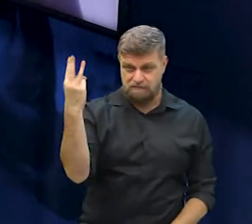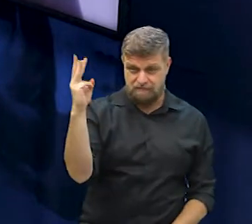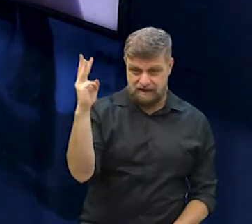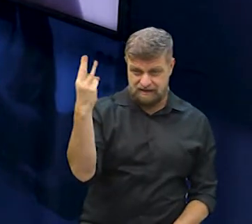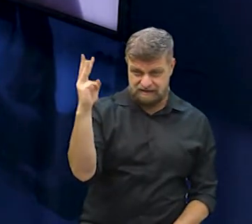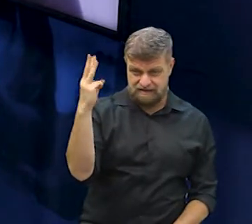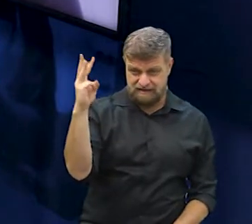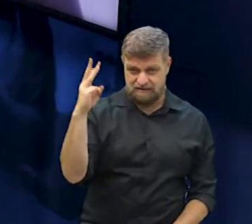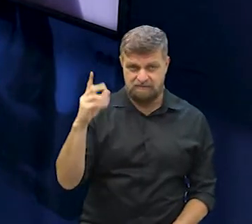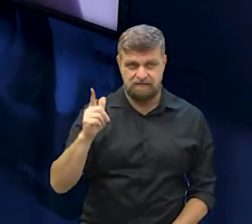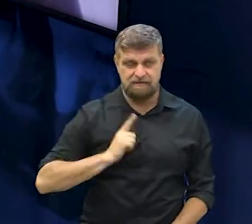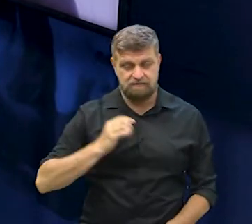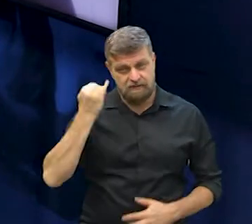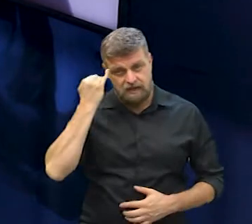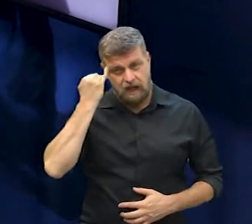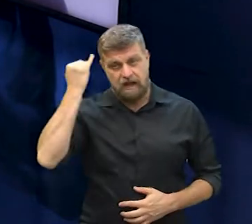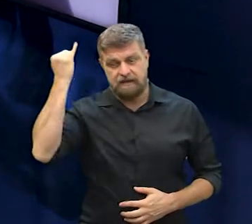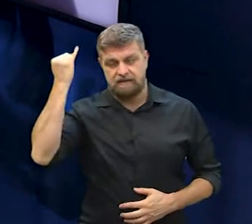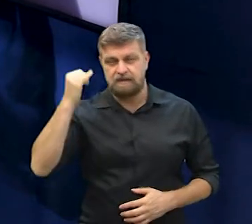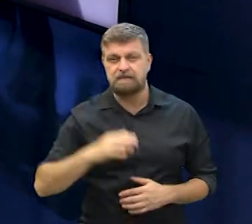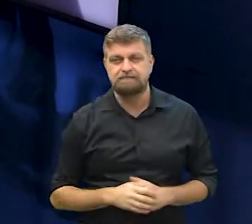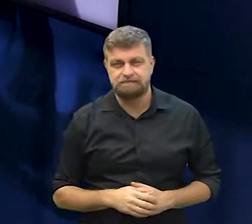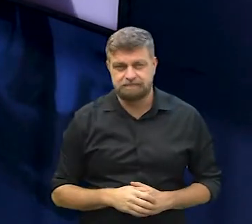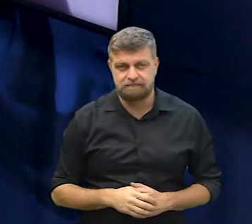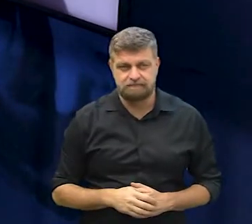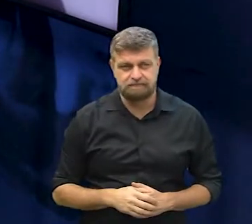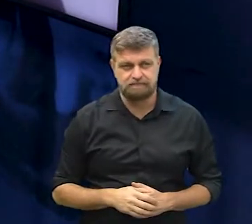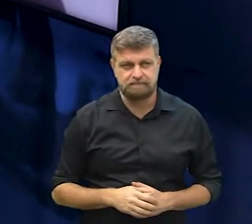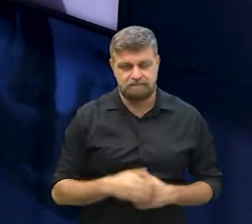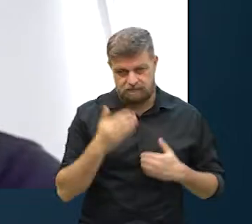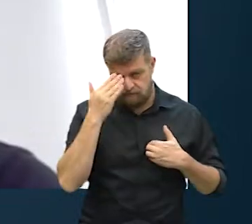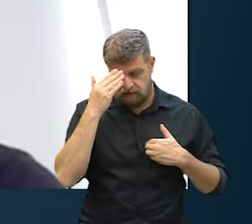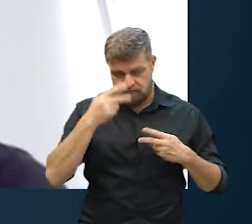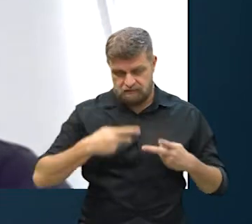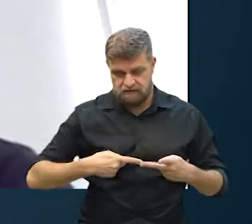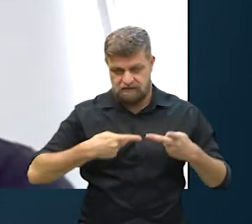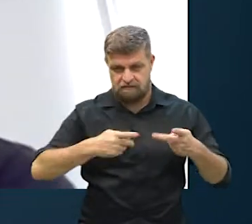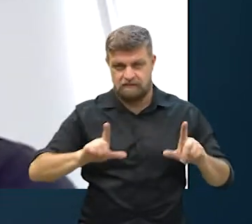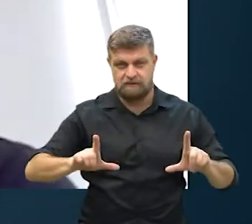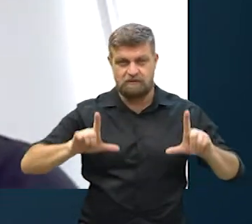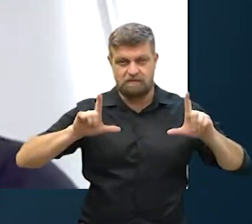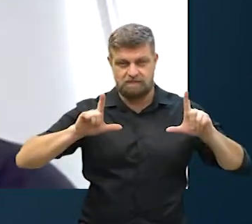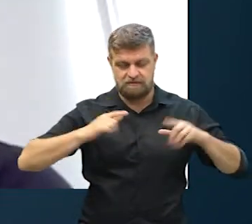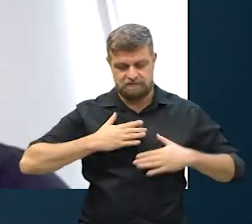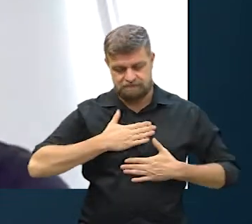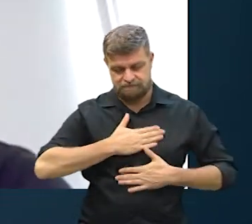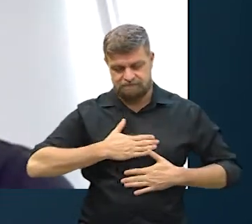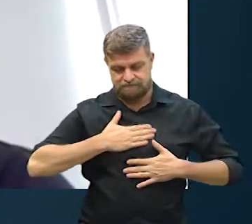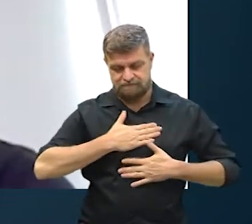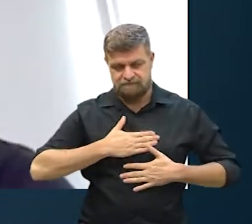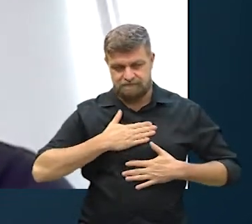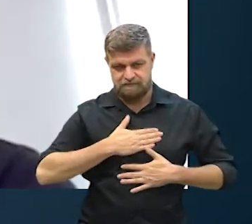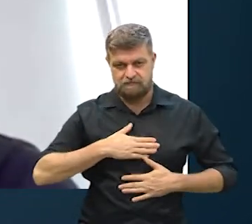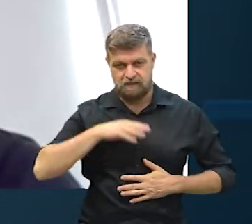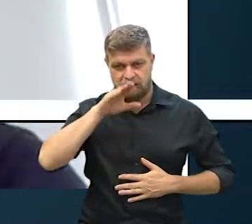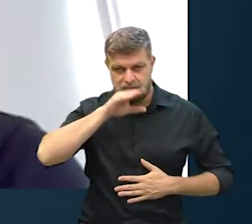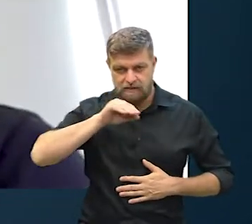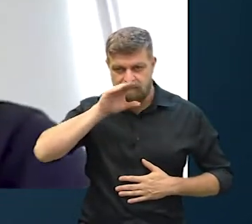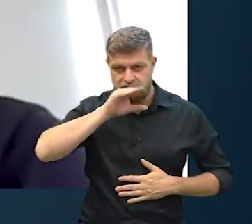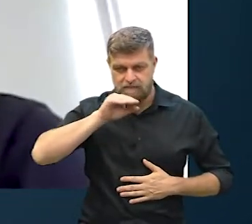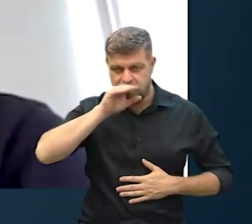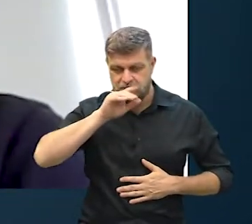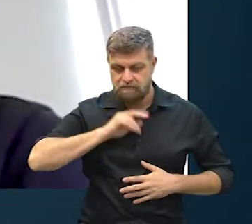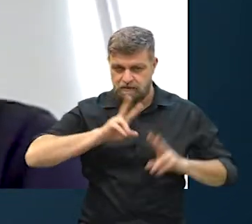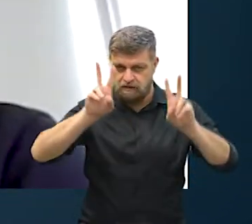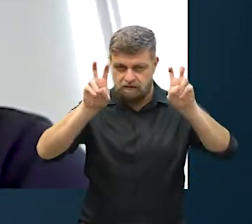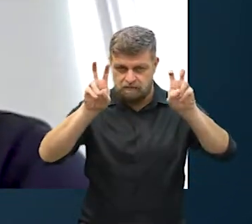no Maranhão, e deu aí essa ideia desse negócio. Seja bem-vindo. Muito obrigado pelo convite. É um prazer estar aqui